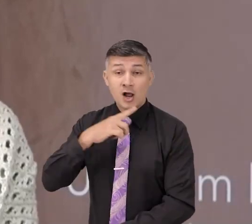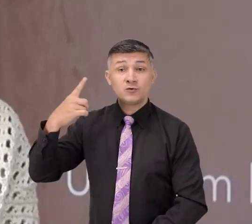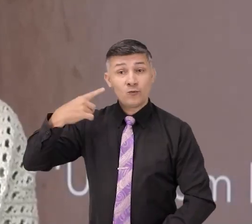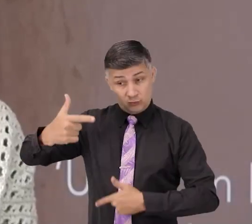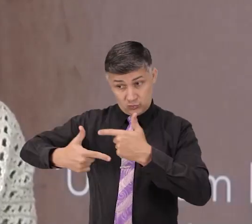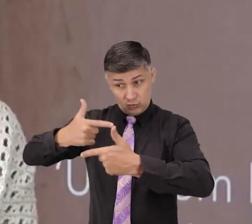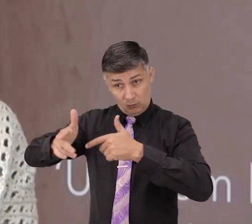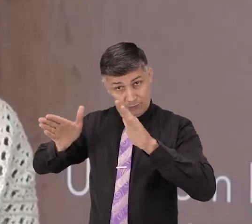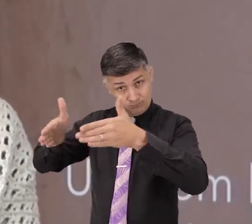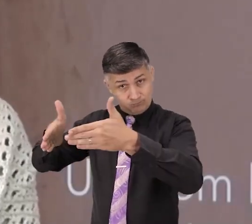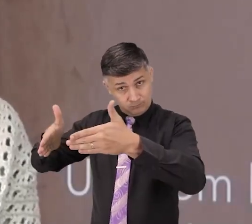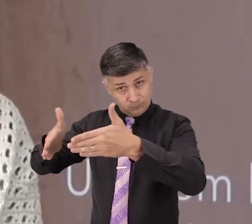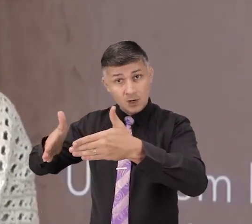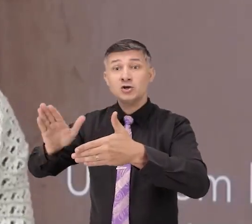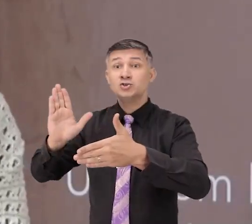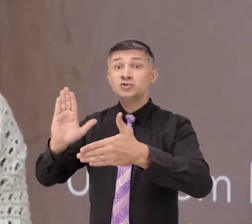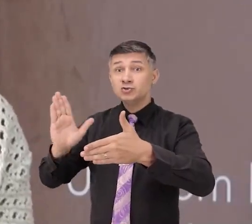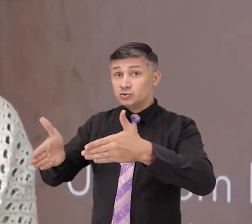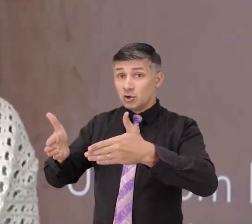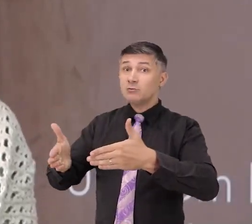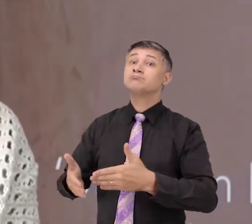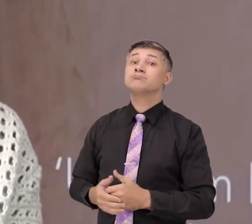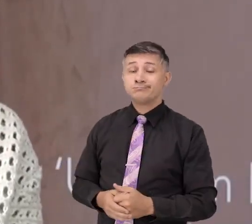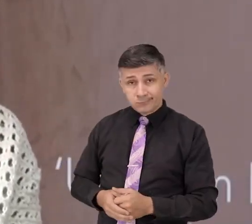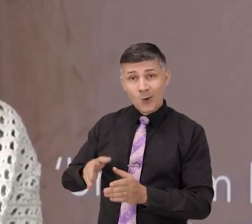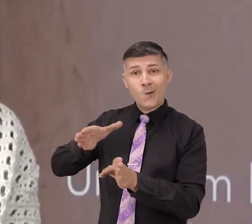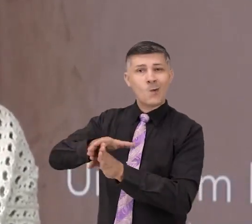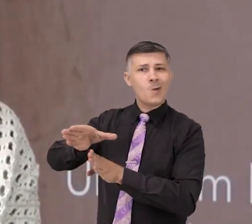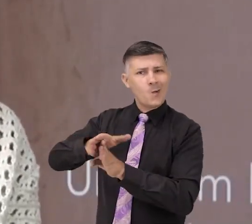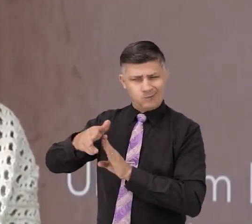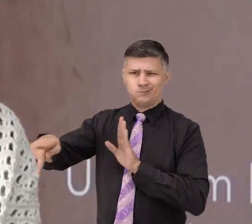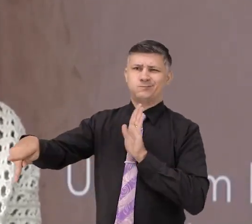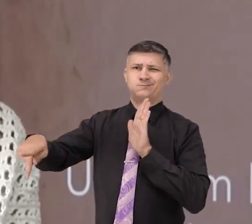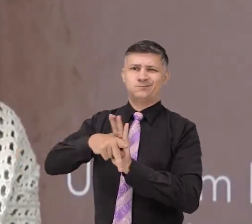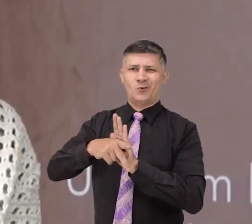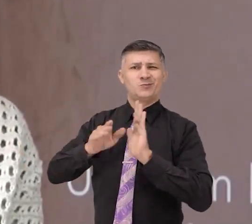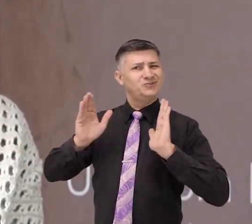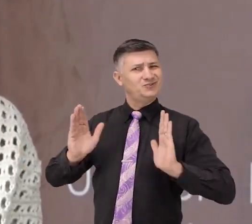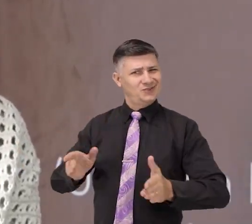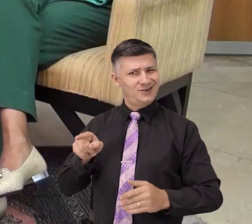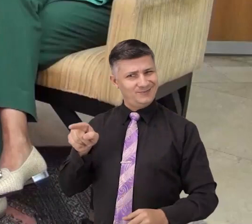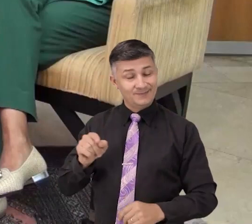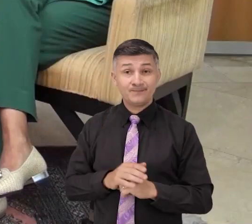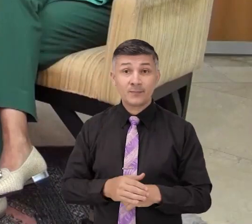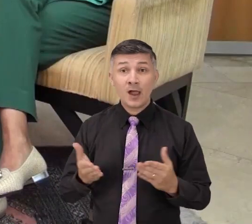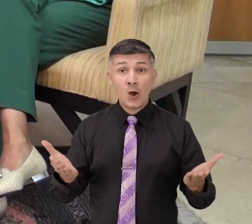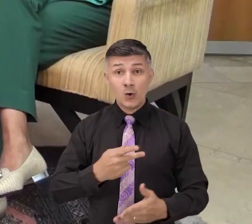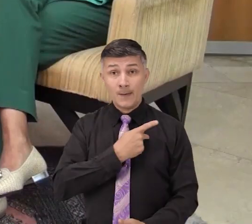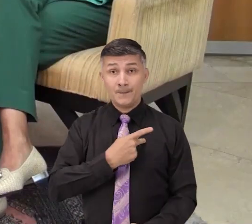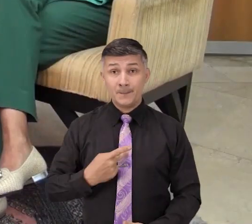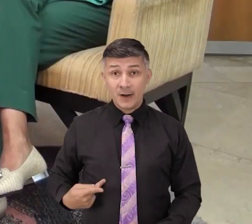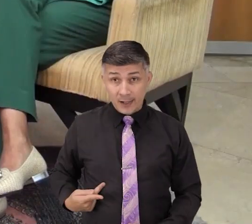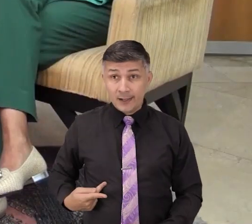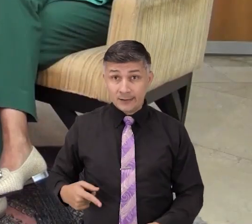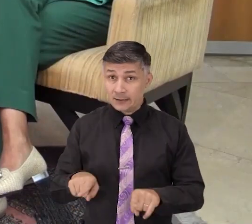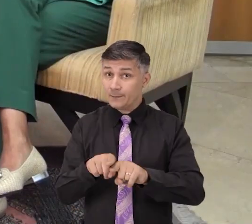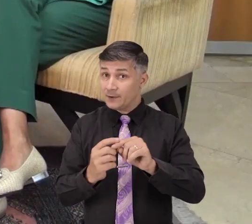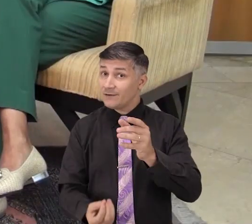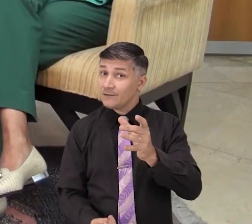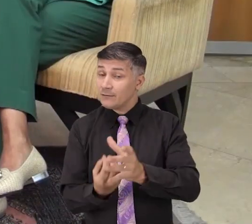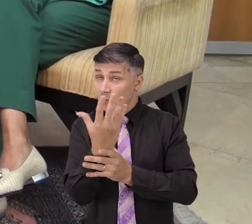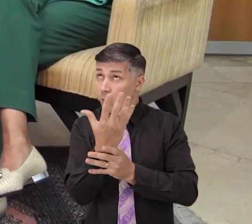dos Advogados Trabalhistas, onde foi aclamada como conselheira nata. Atualmente, ela é a presidente e uma